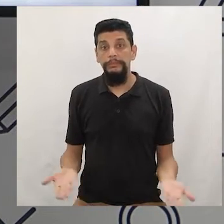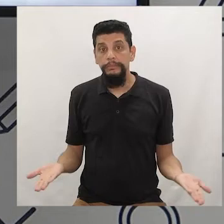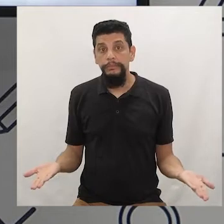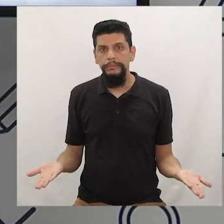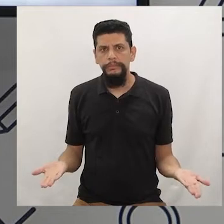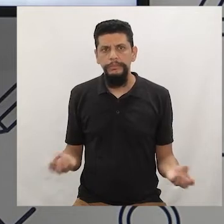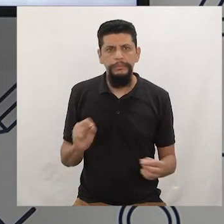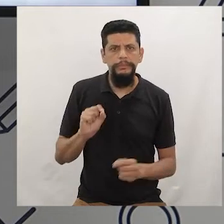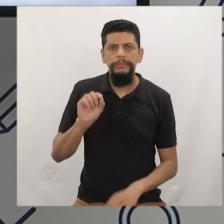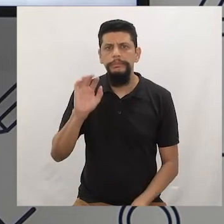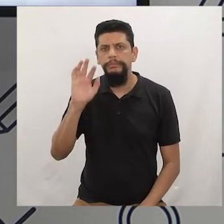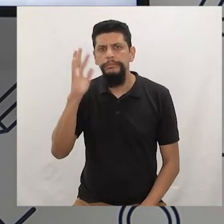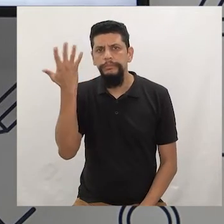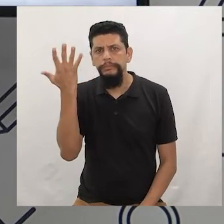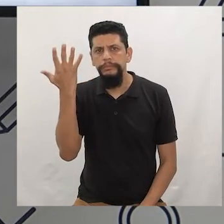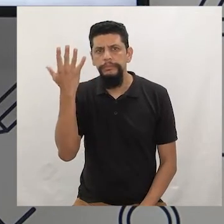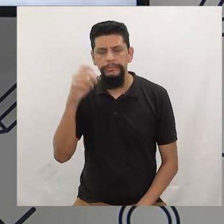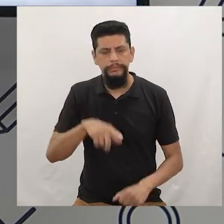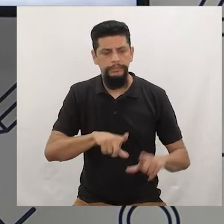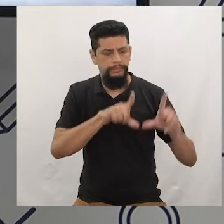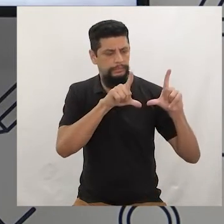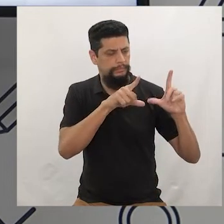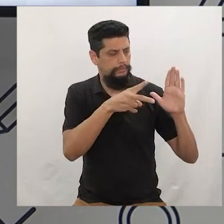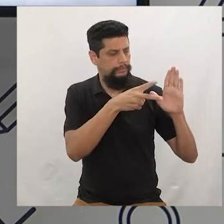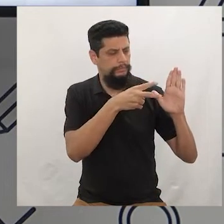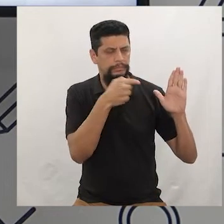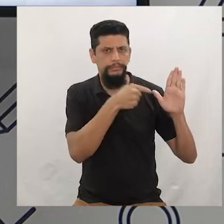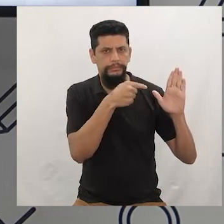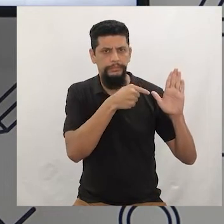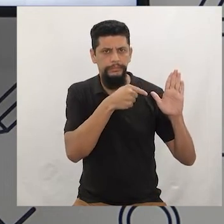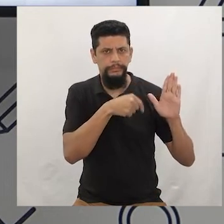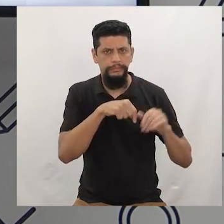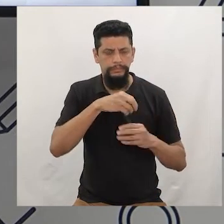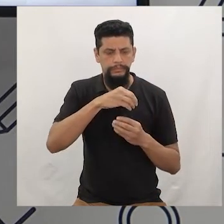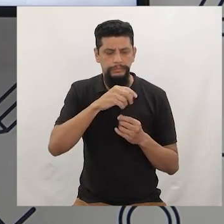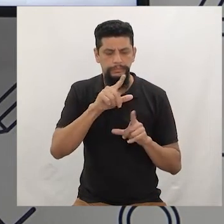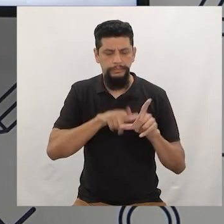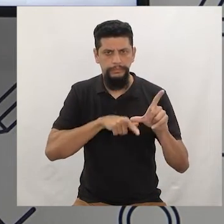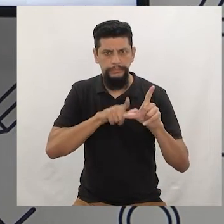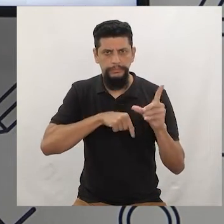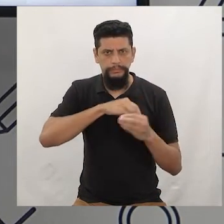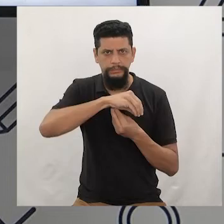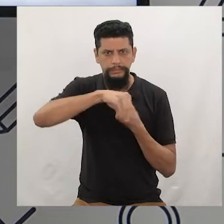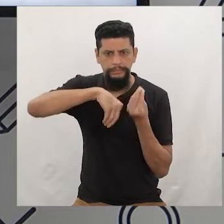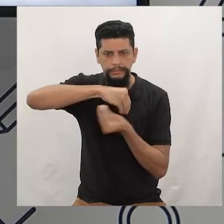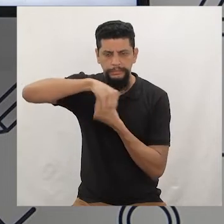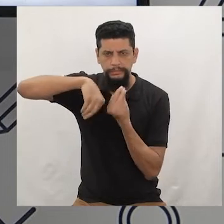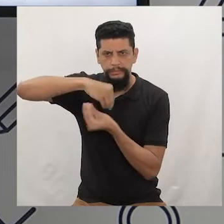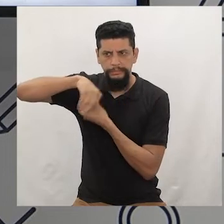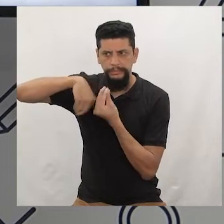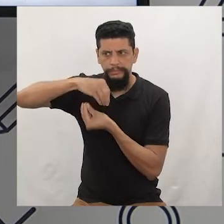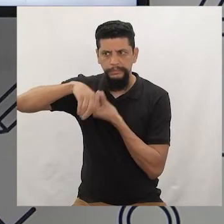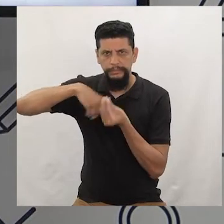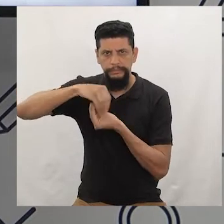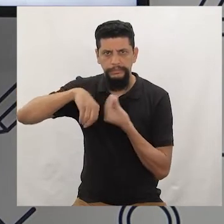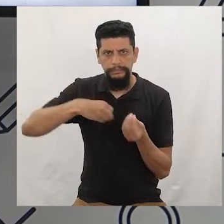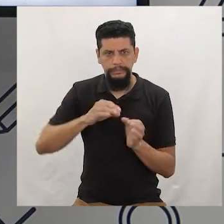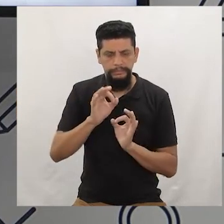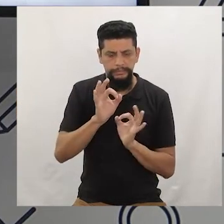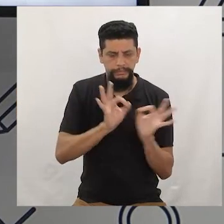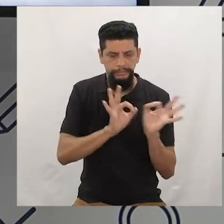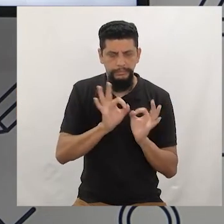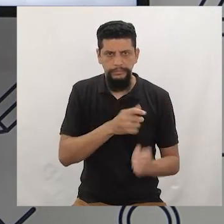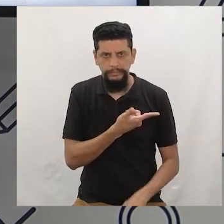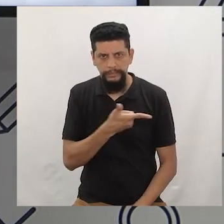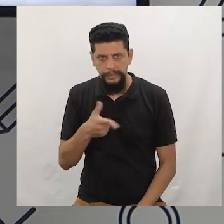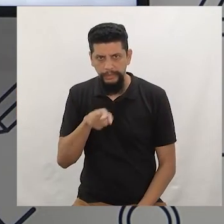E o que aconteceu nessa tela aqui? As letrinhas saíram da ordem, elas